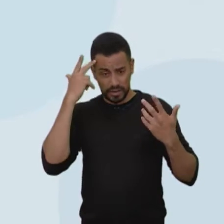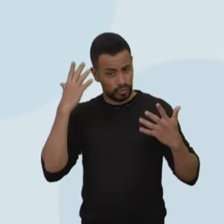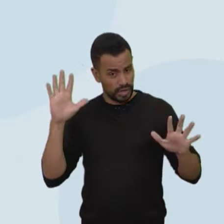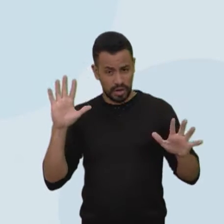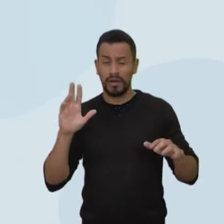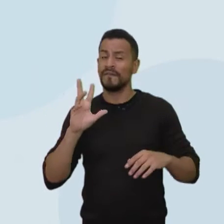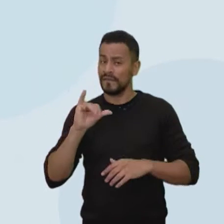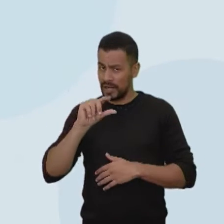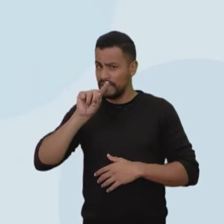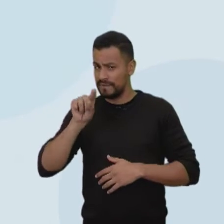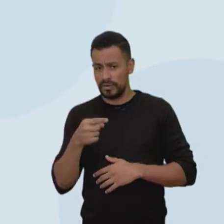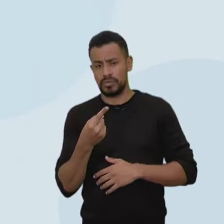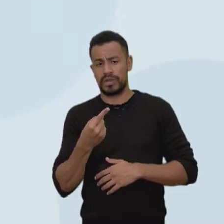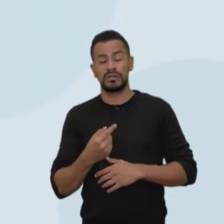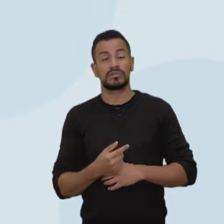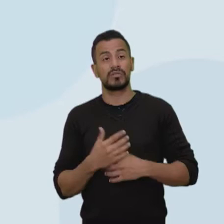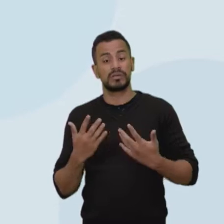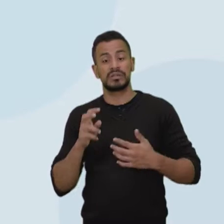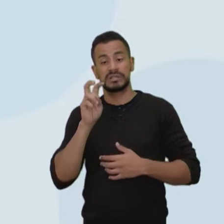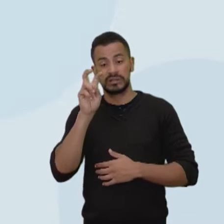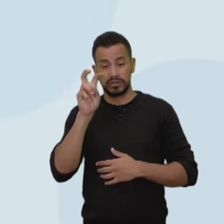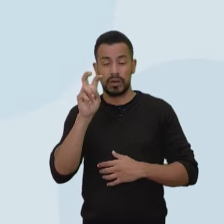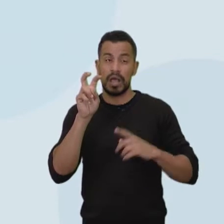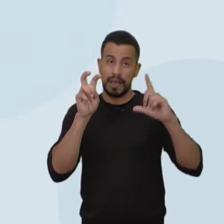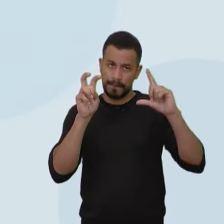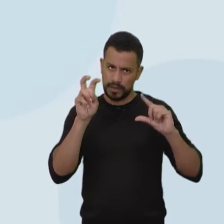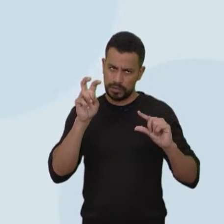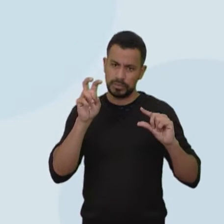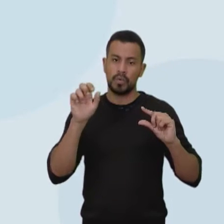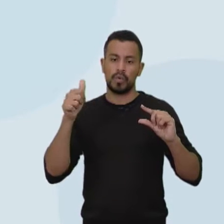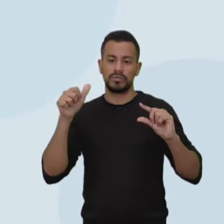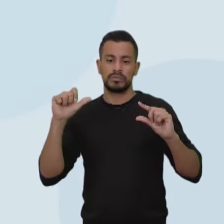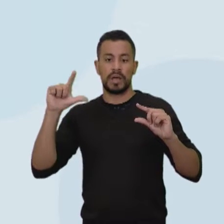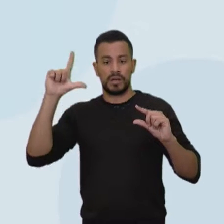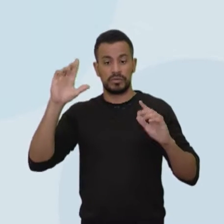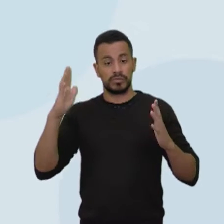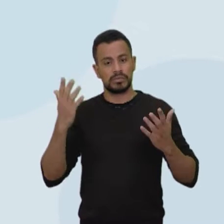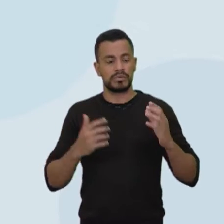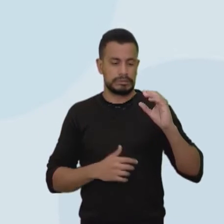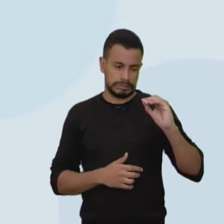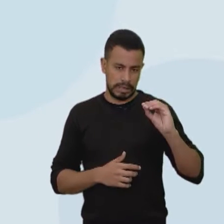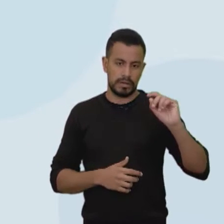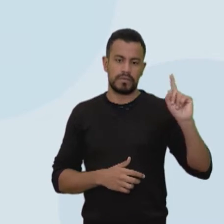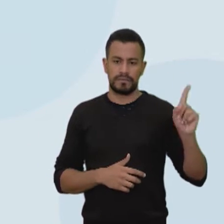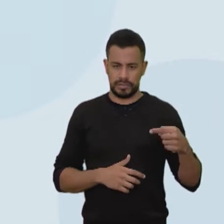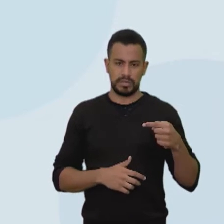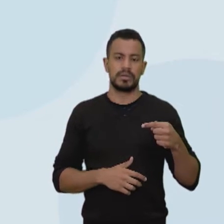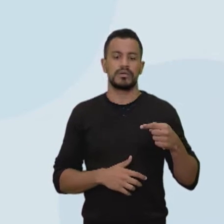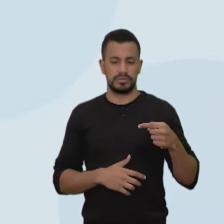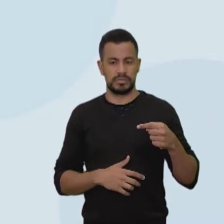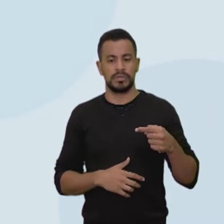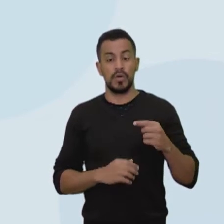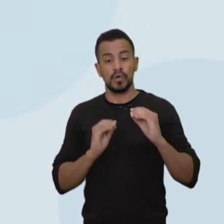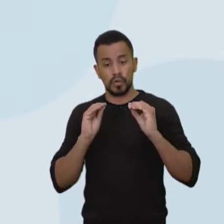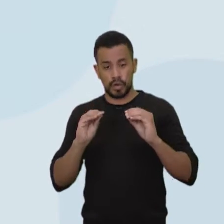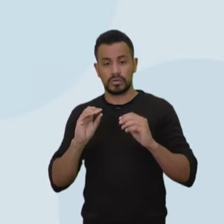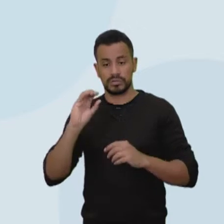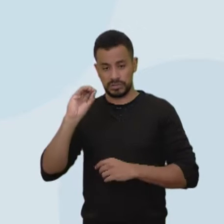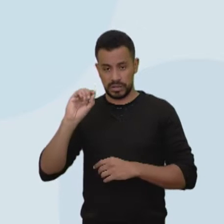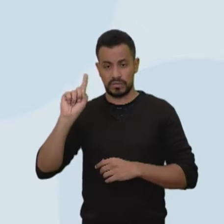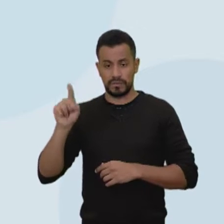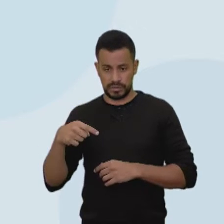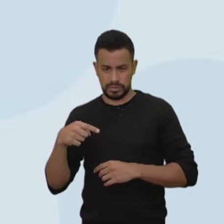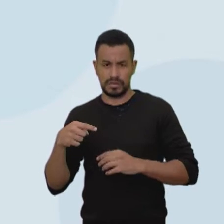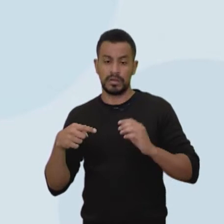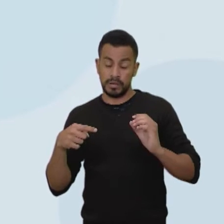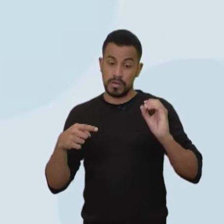disso, como 5 é menor que 11, eu já sei que vai começar com 0, ou seja, é menos que o inteiro. Coloco 0, coloco um 0